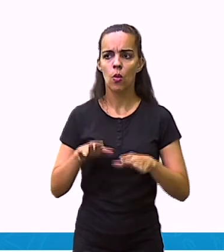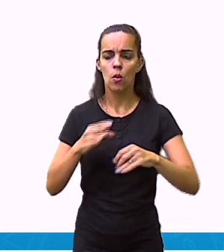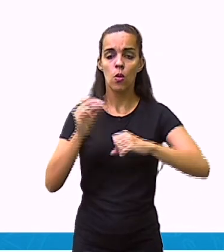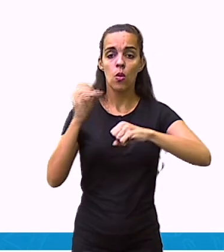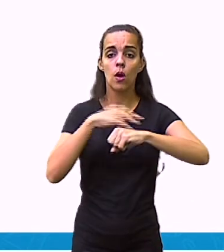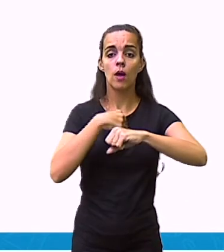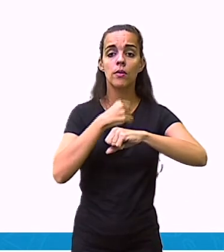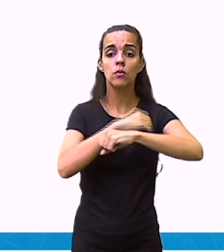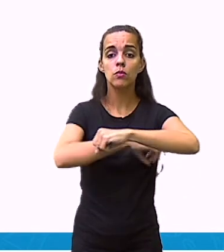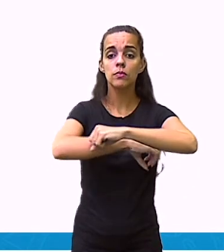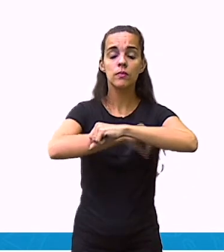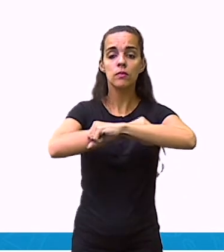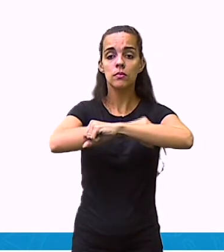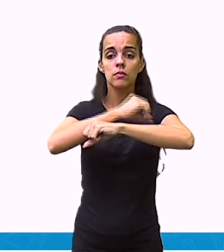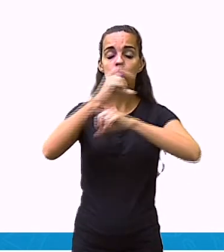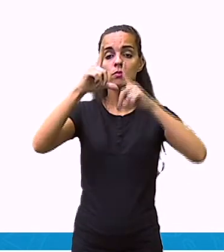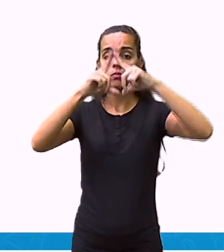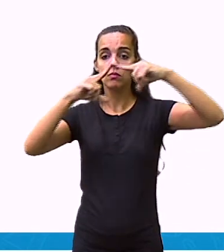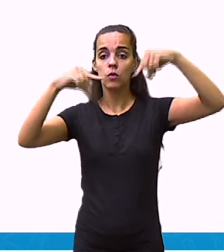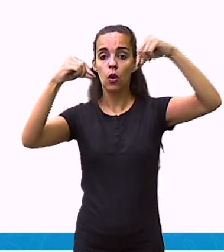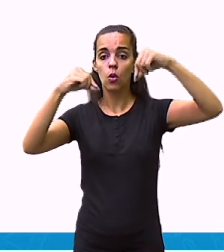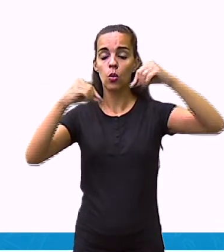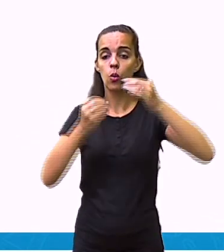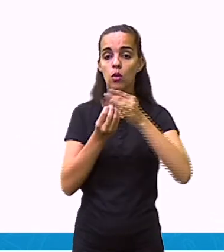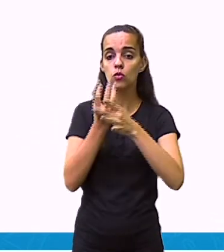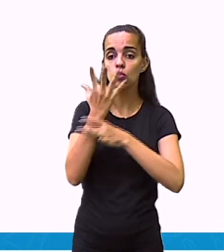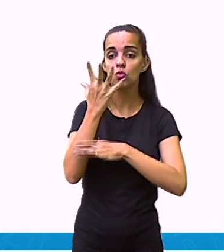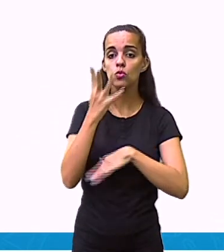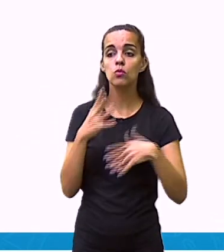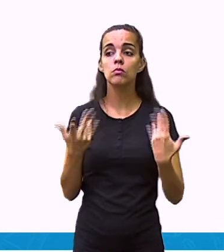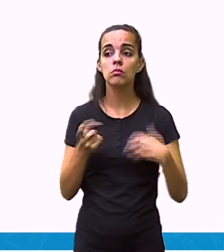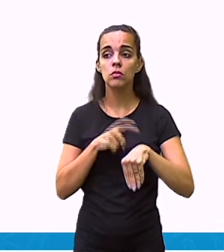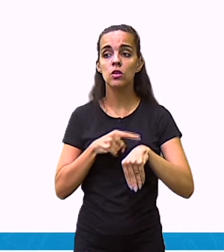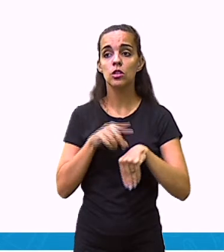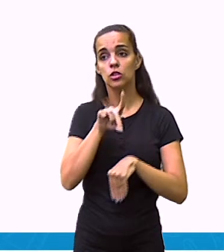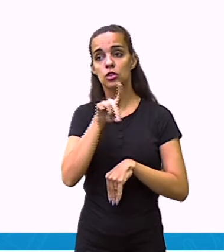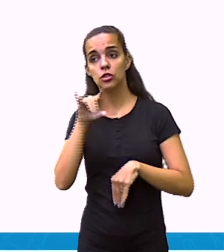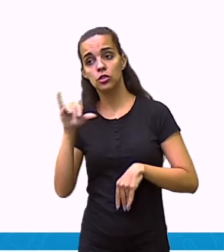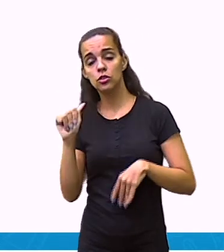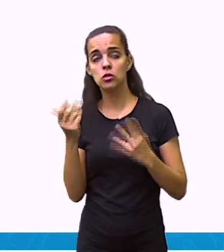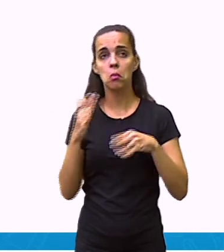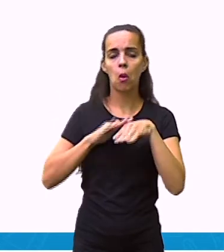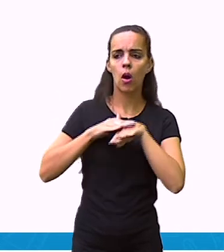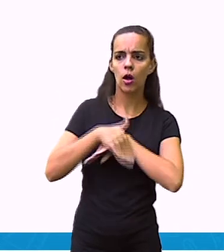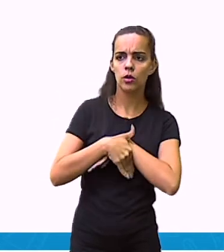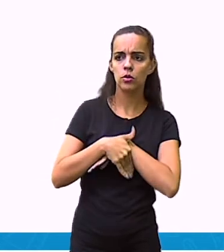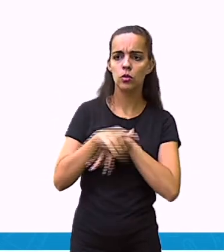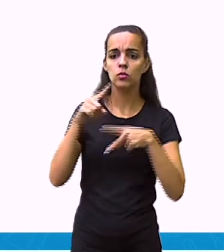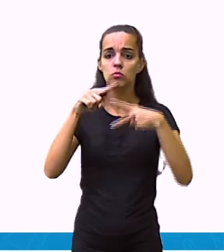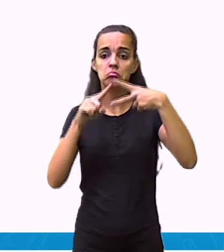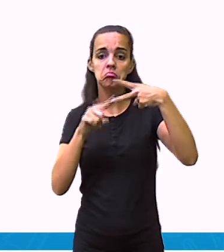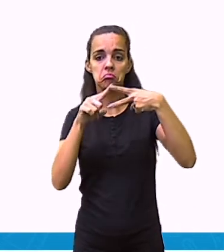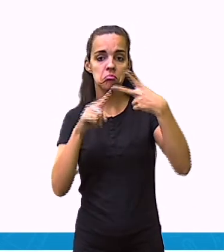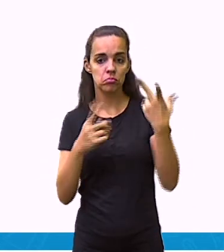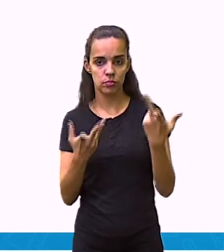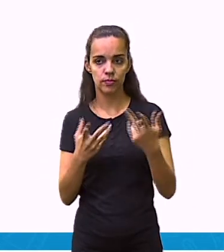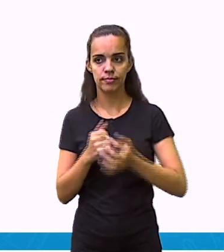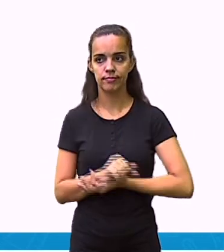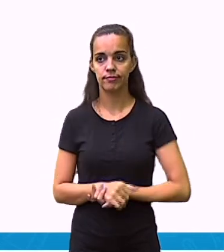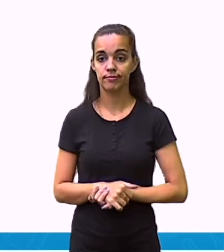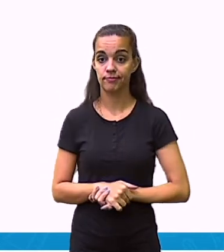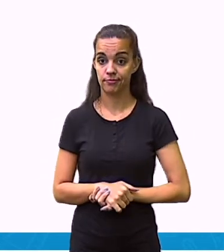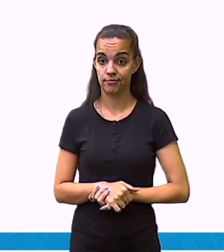aparecimento da Lua. Você consegue identificar a Lua durante o dia, durante a noite ou em ambos os